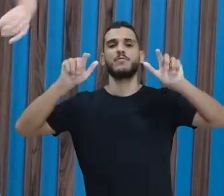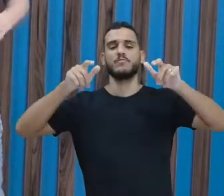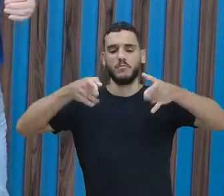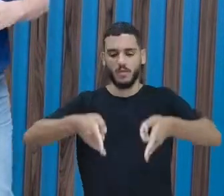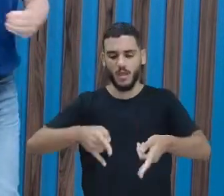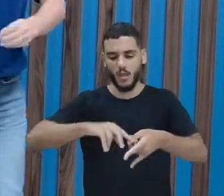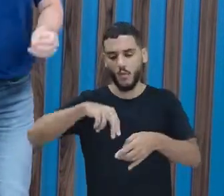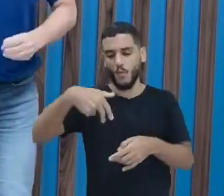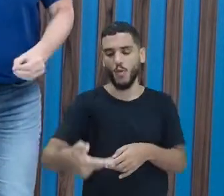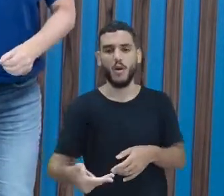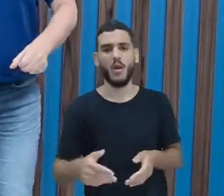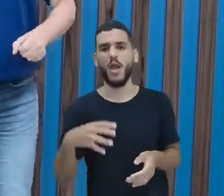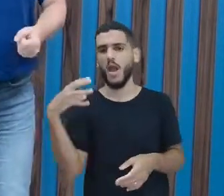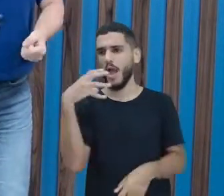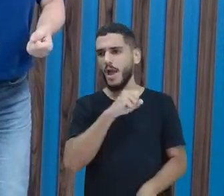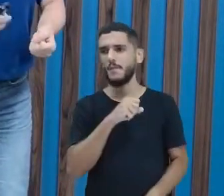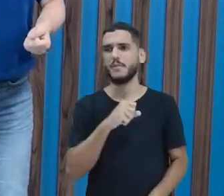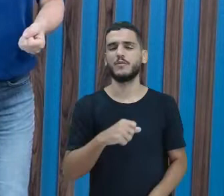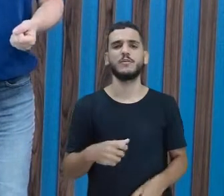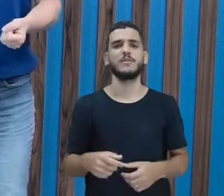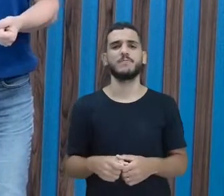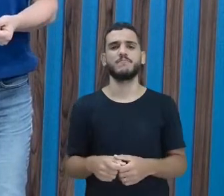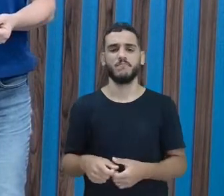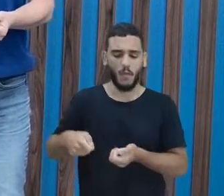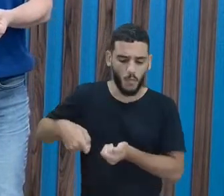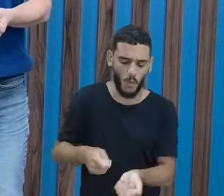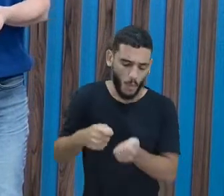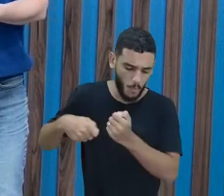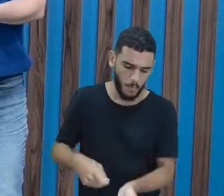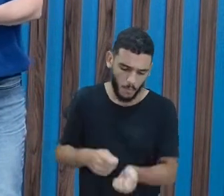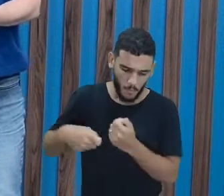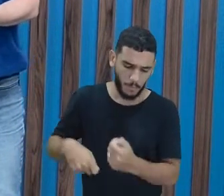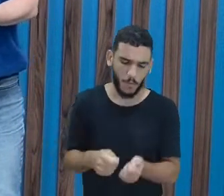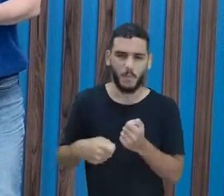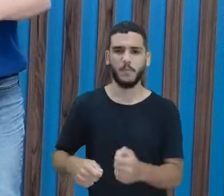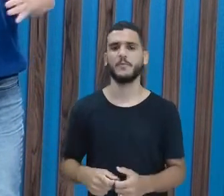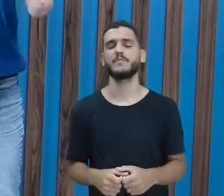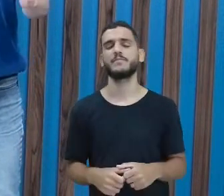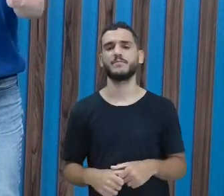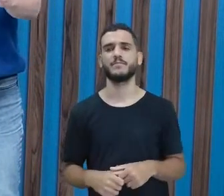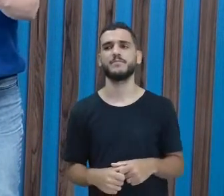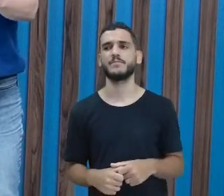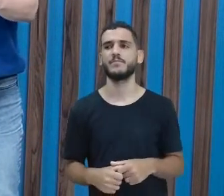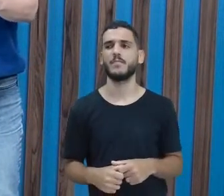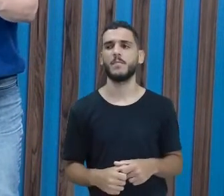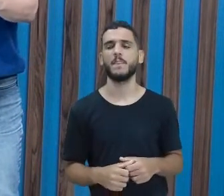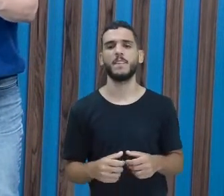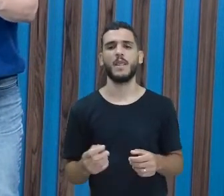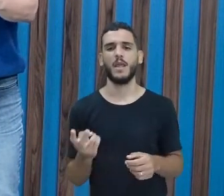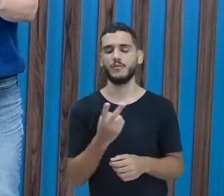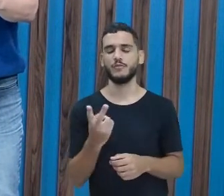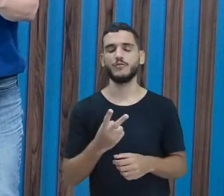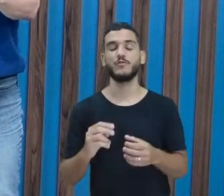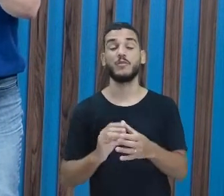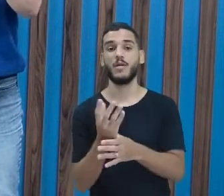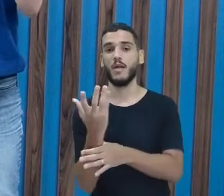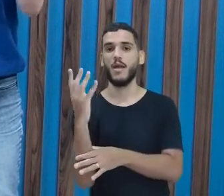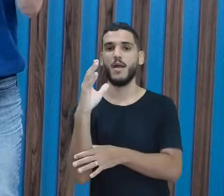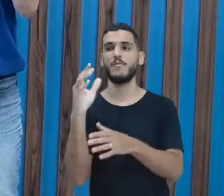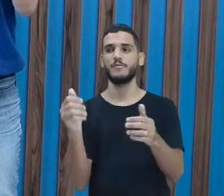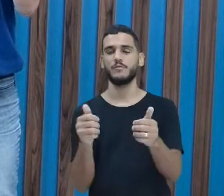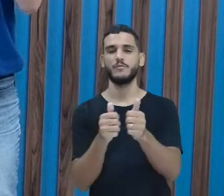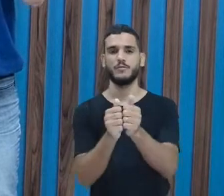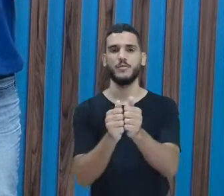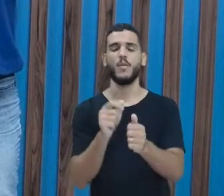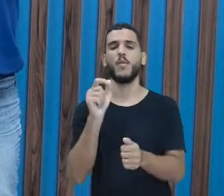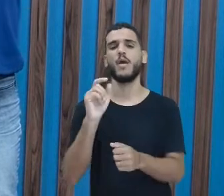cama, foi lá rápido, cavou junto do jacarandá, junto do limoeiro e colocou as duas árvores juntas. E aí, ó,